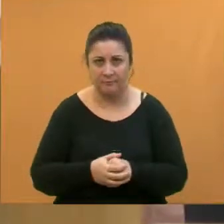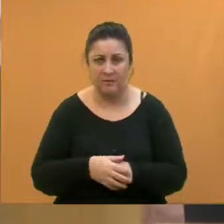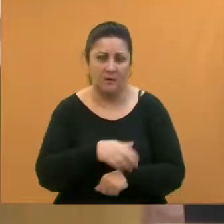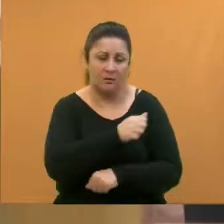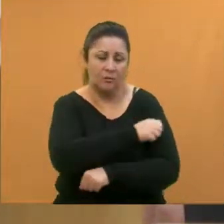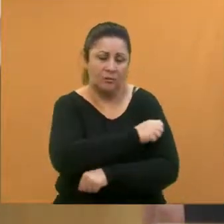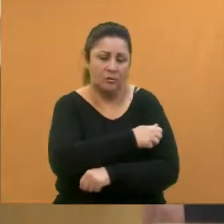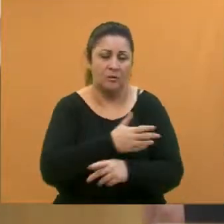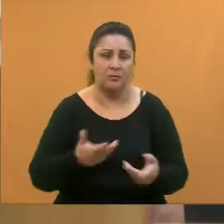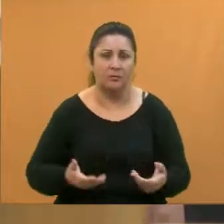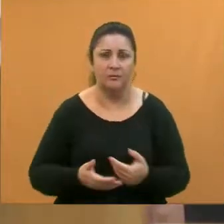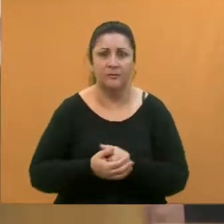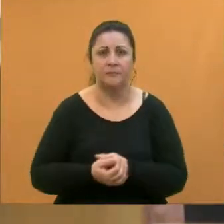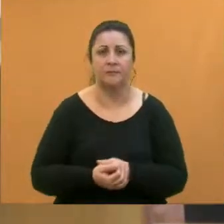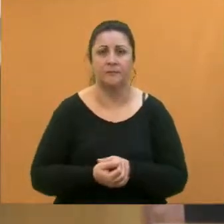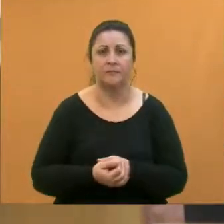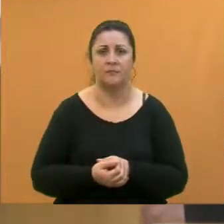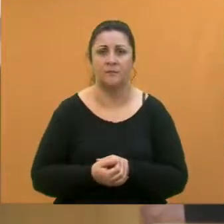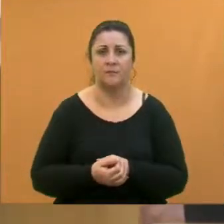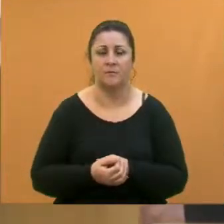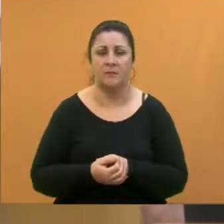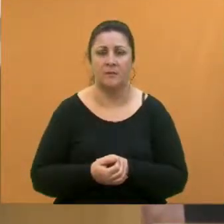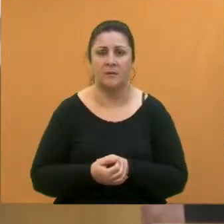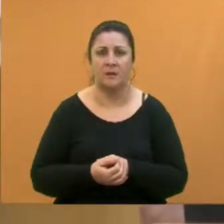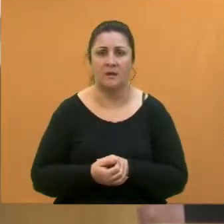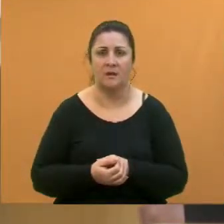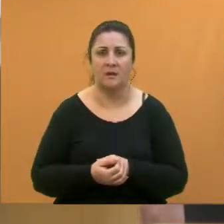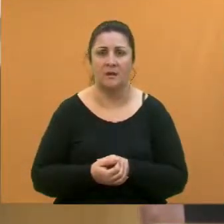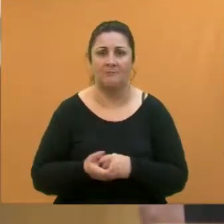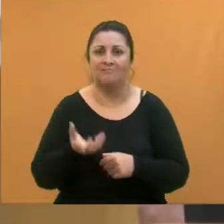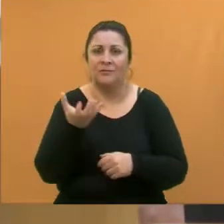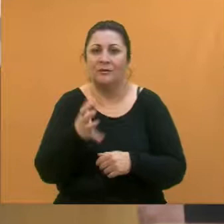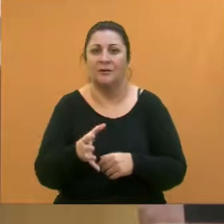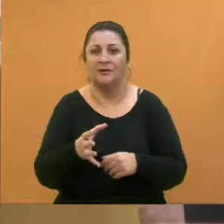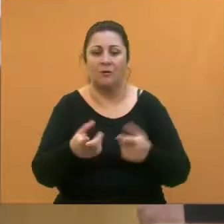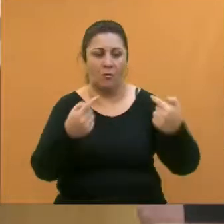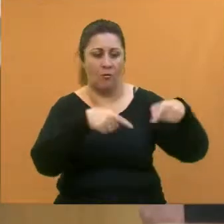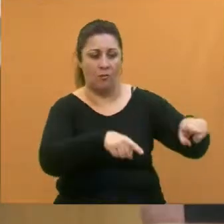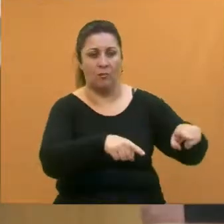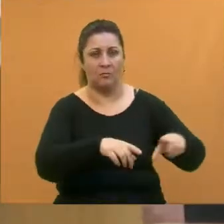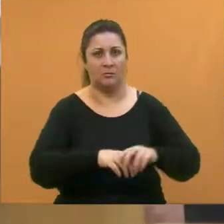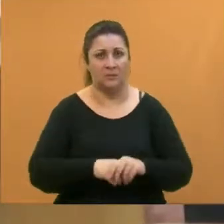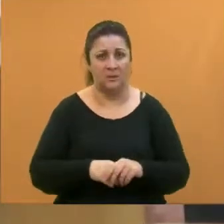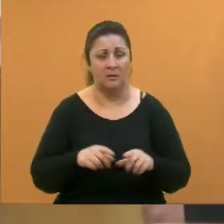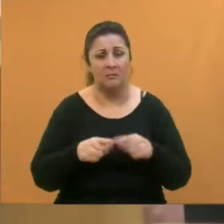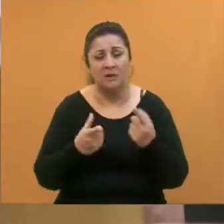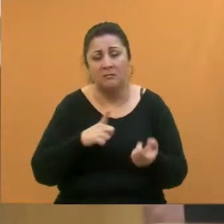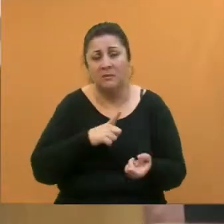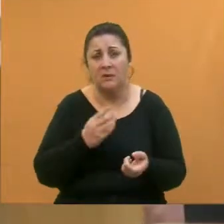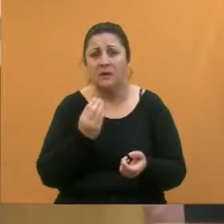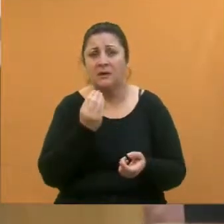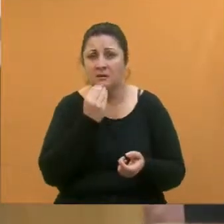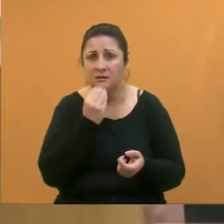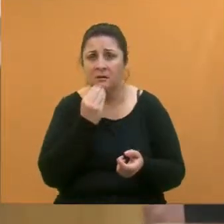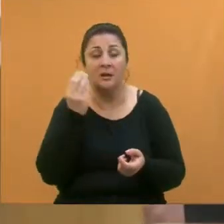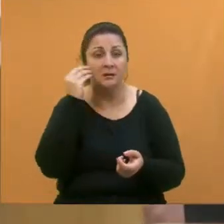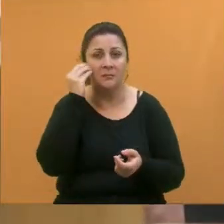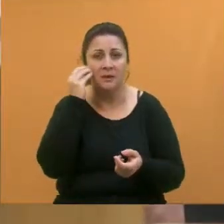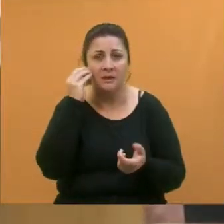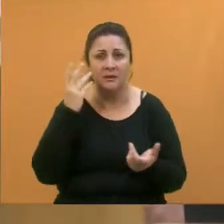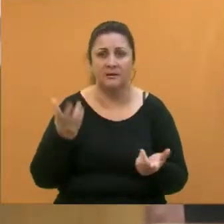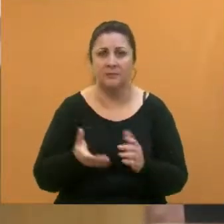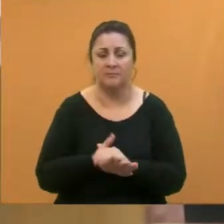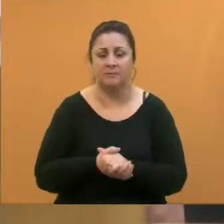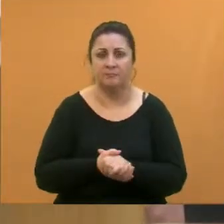da nossa população. Não é que eu quis ser contra, é um pouco da experiência que a gente tem, que a gente